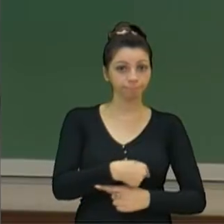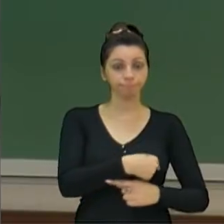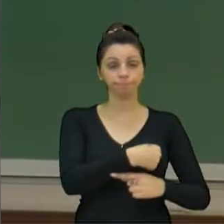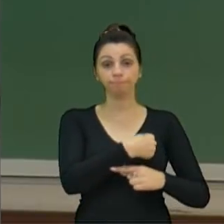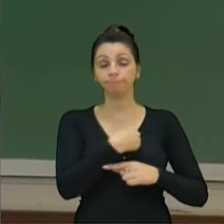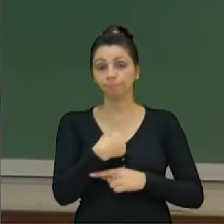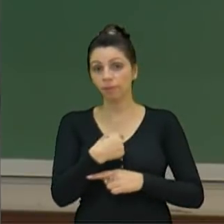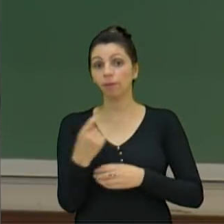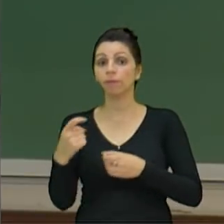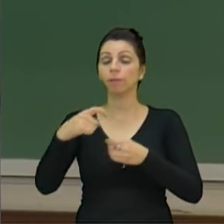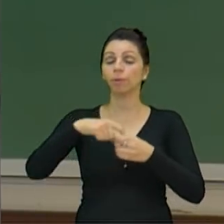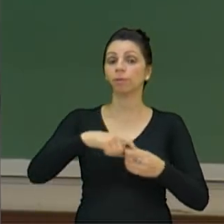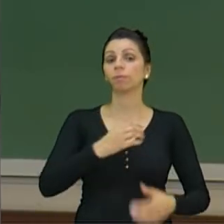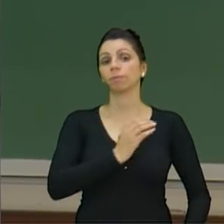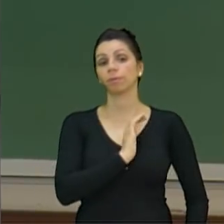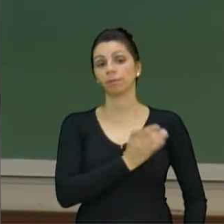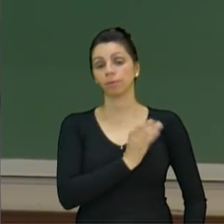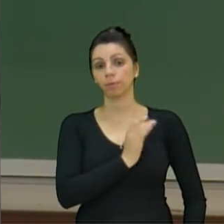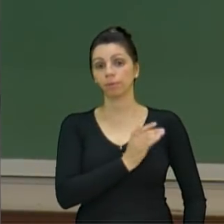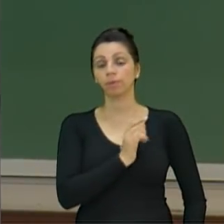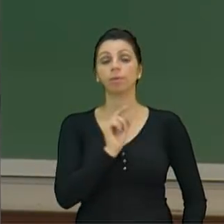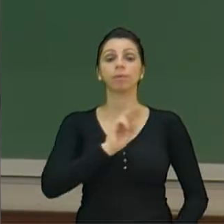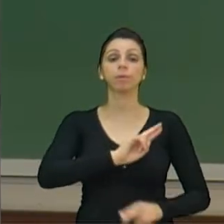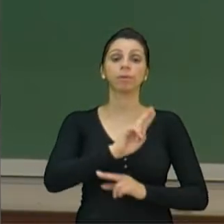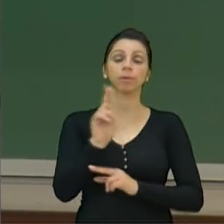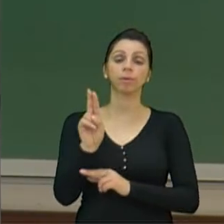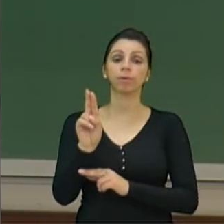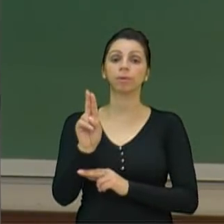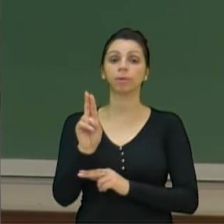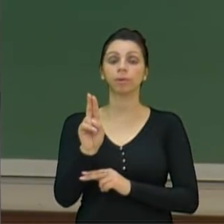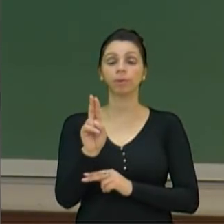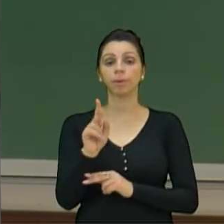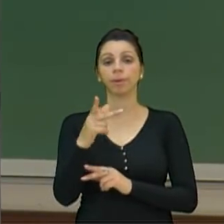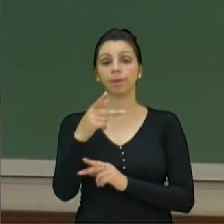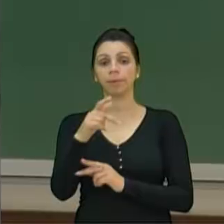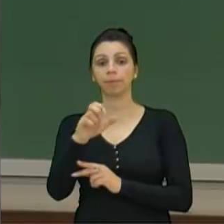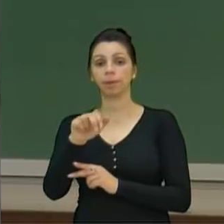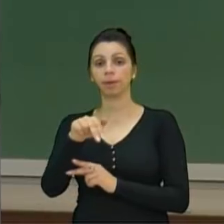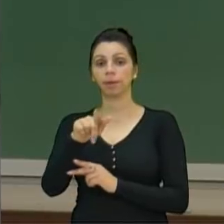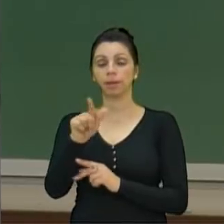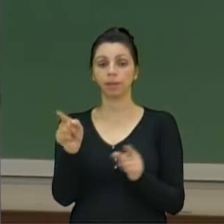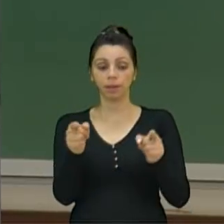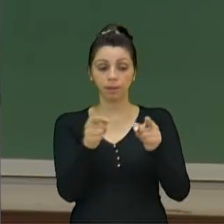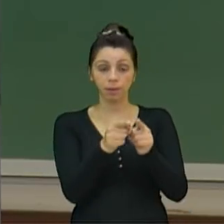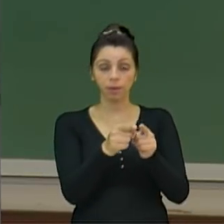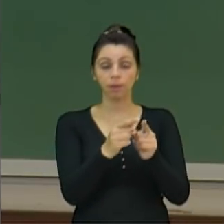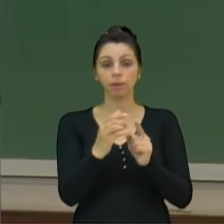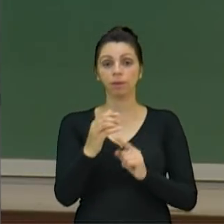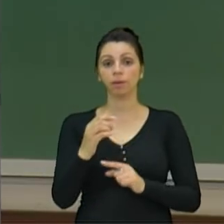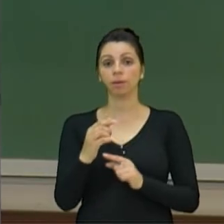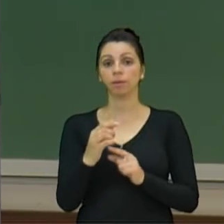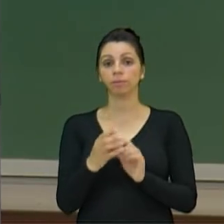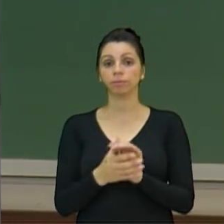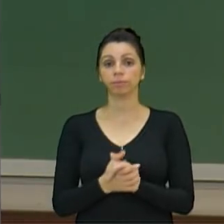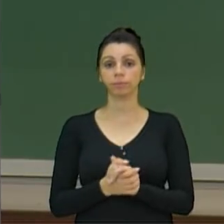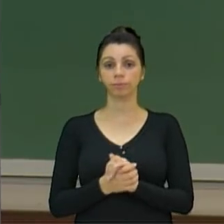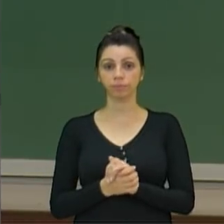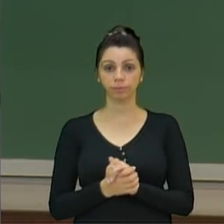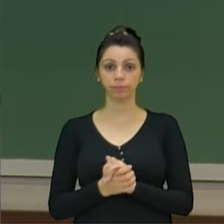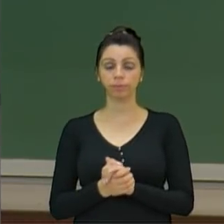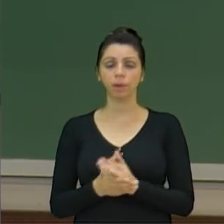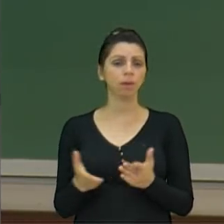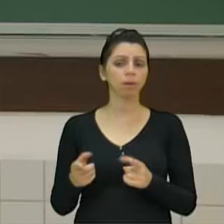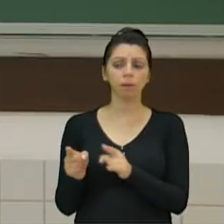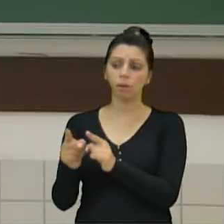e voltar para o coração é o que nós chamamos de pequena circulação. E quanto à grande